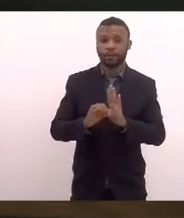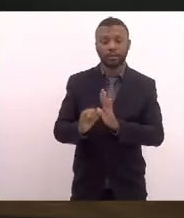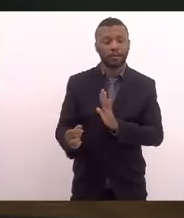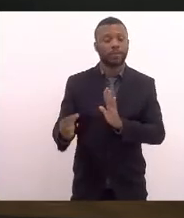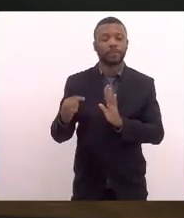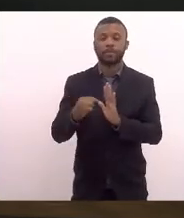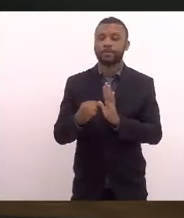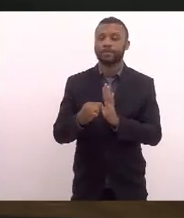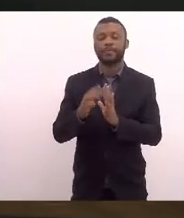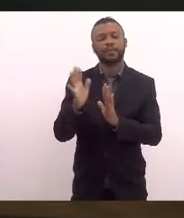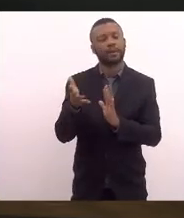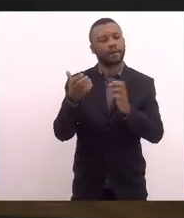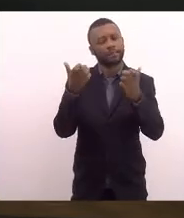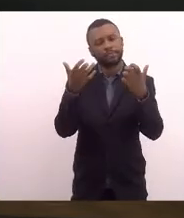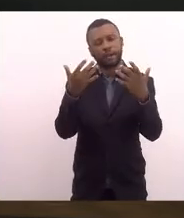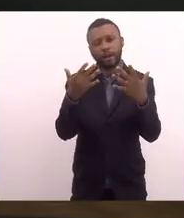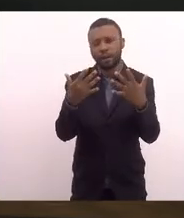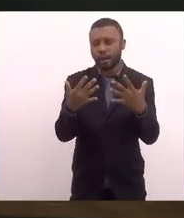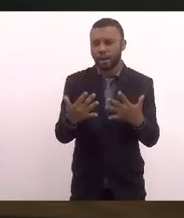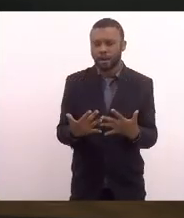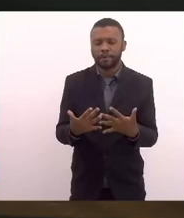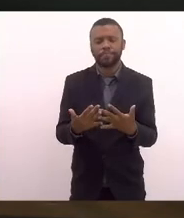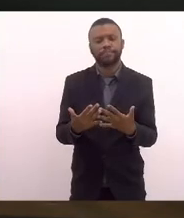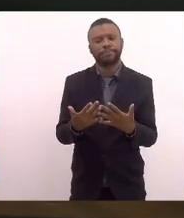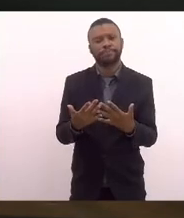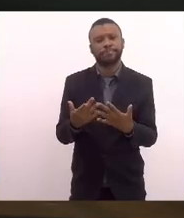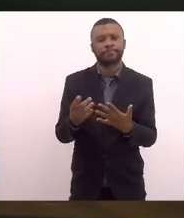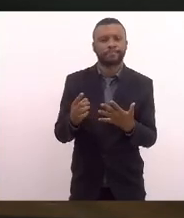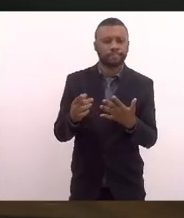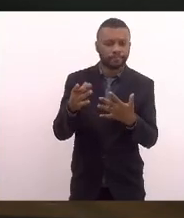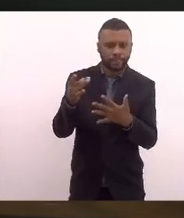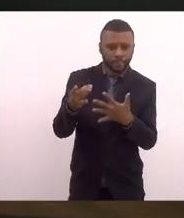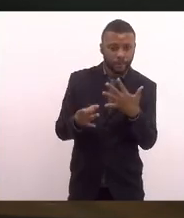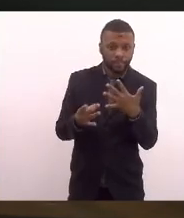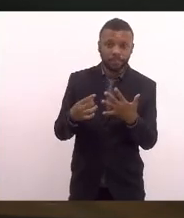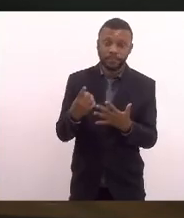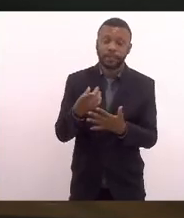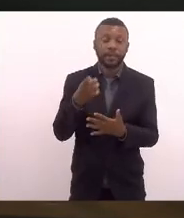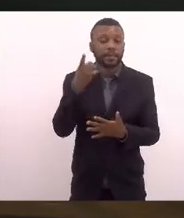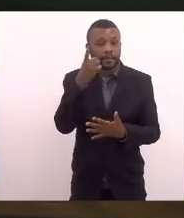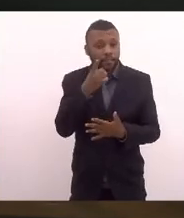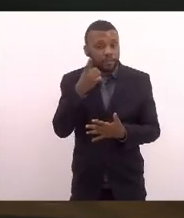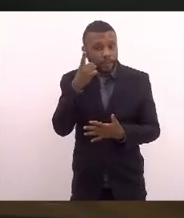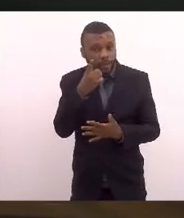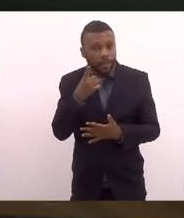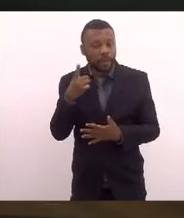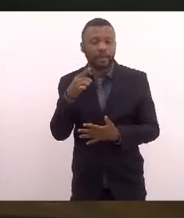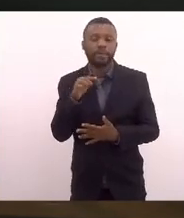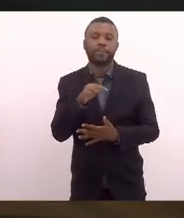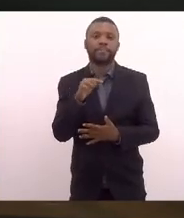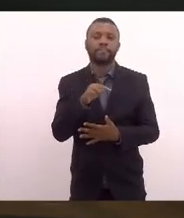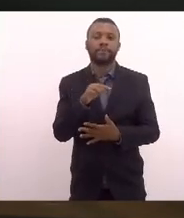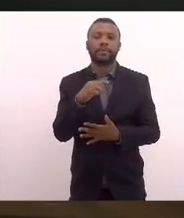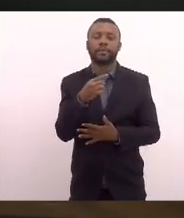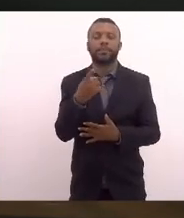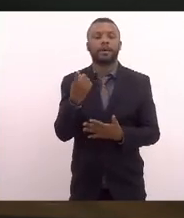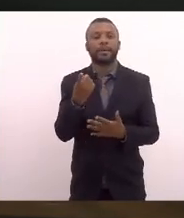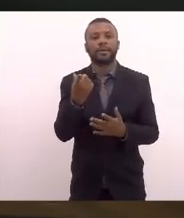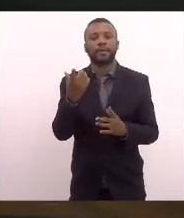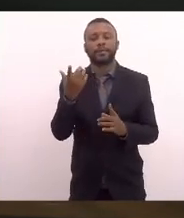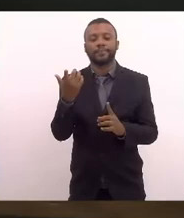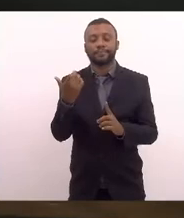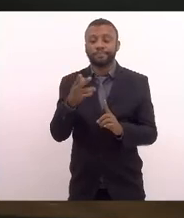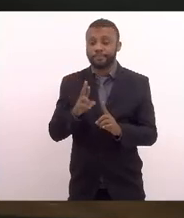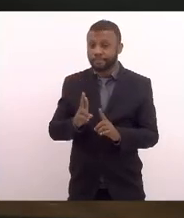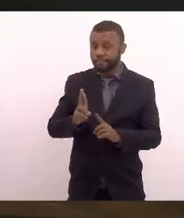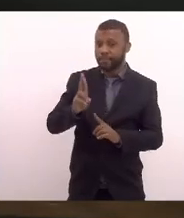ele já foi falado, e muito bem falado aqui pela nossa deputada e que é a nossa anfitriã de hoje,